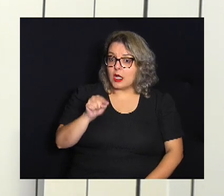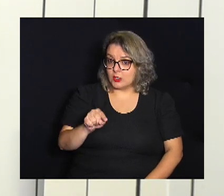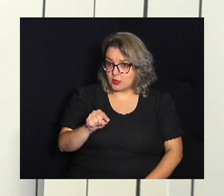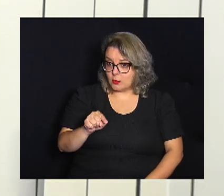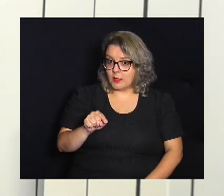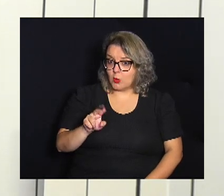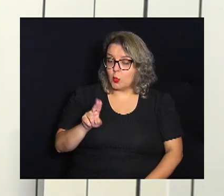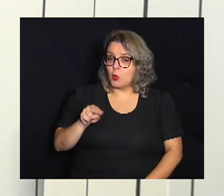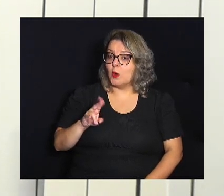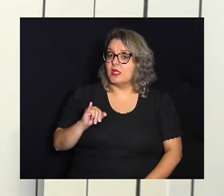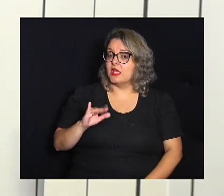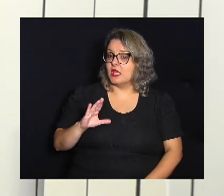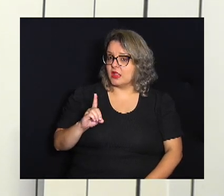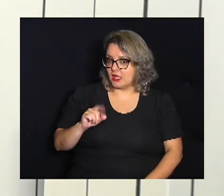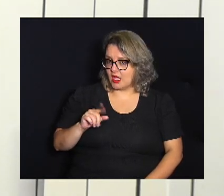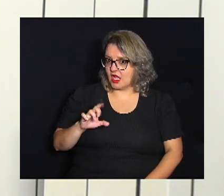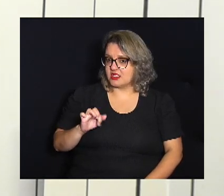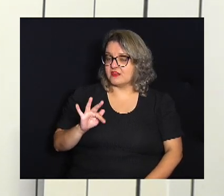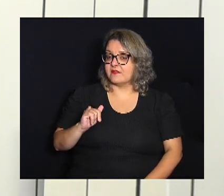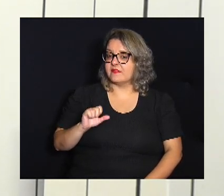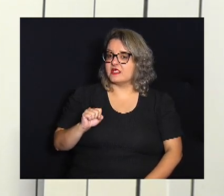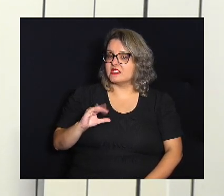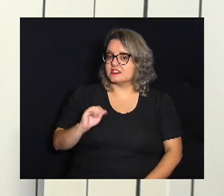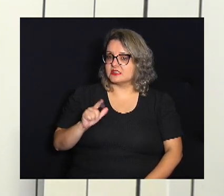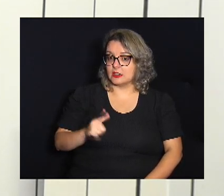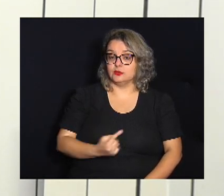de Campinas, o que corresponde de R$